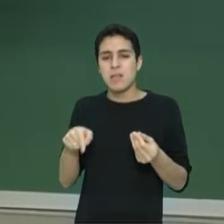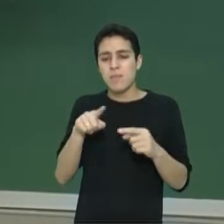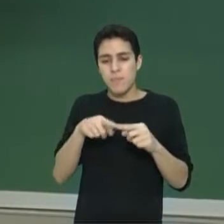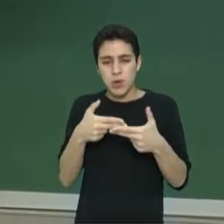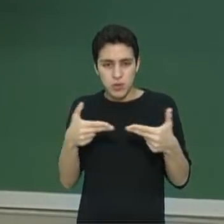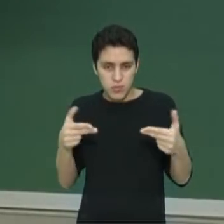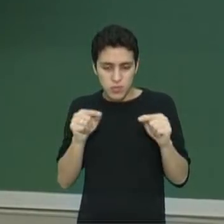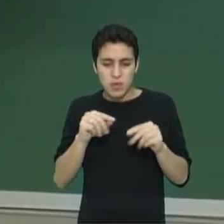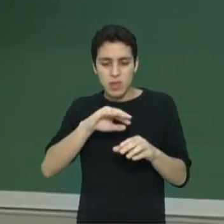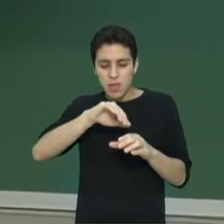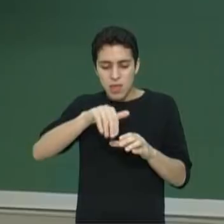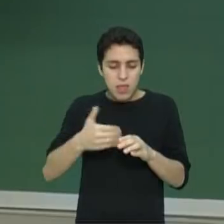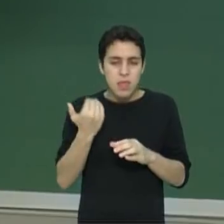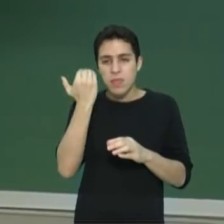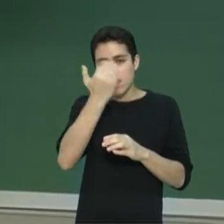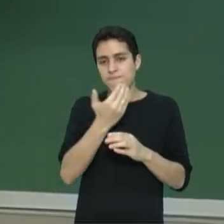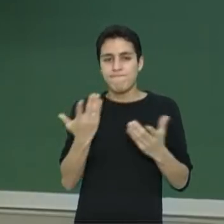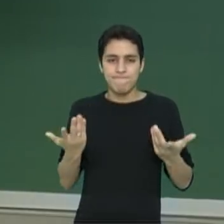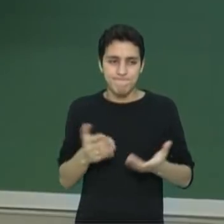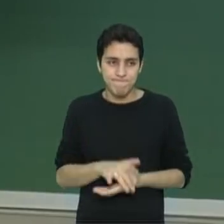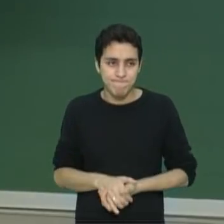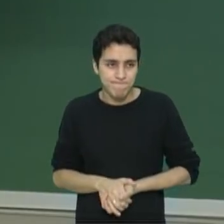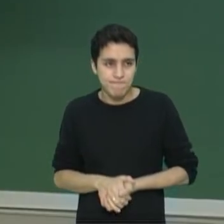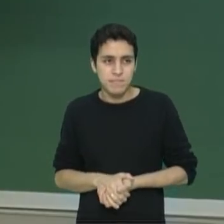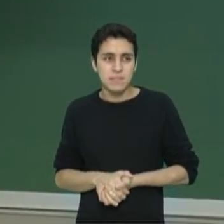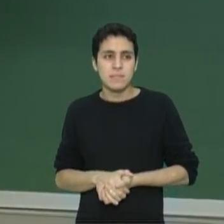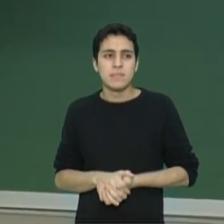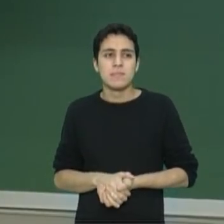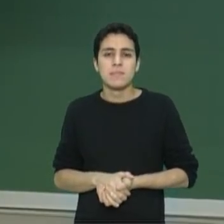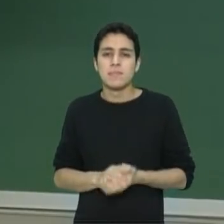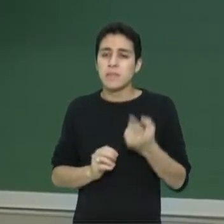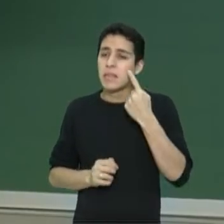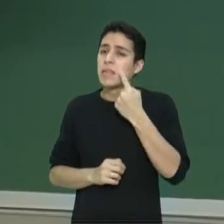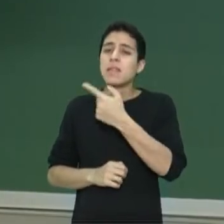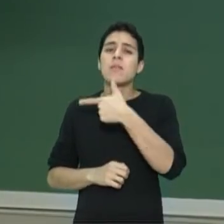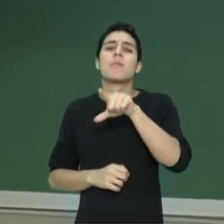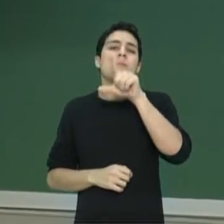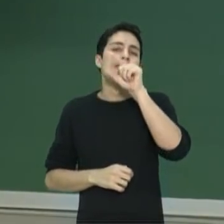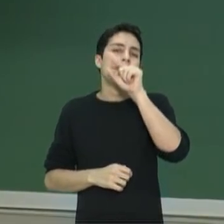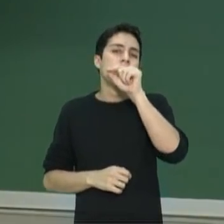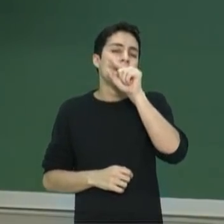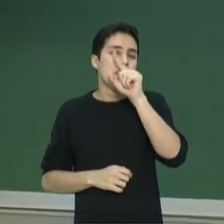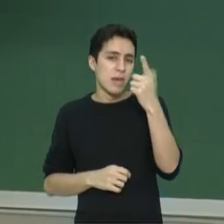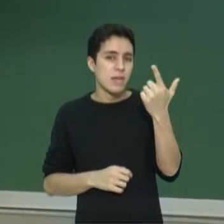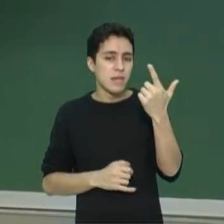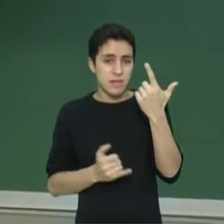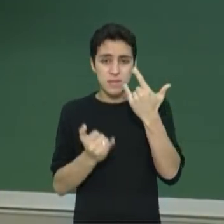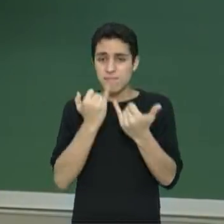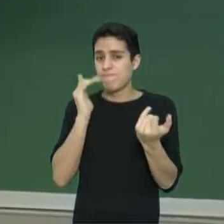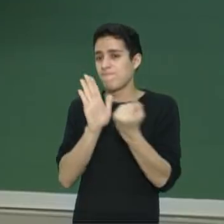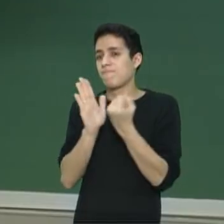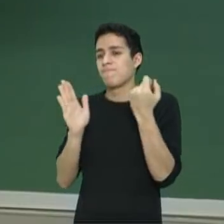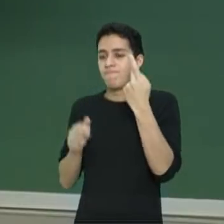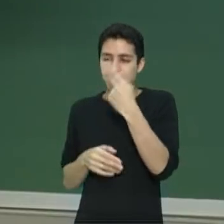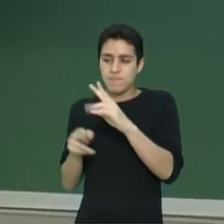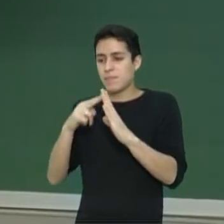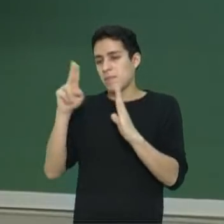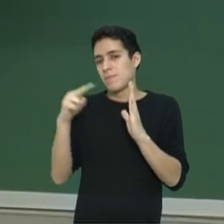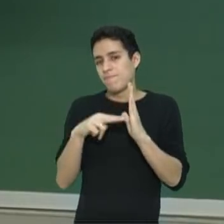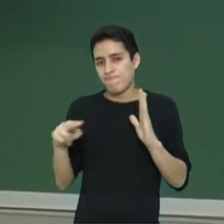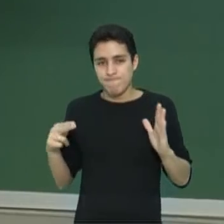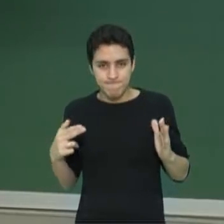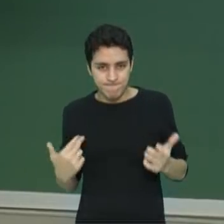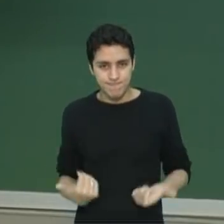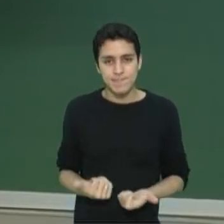final aqui, que é o kiwi, que é uma fruta bem gostosa, né? E tem o kiwi, que é um pássaro, que é também símbolo aí, né, da Nova